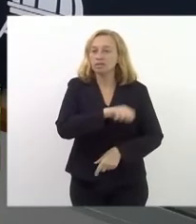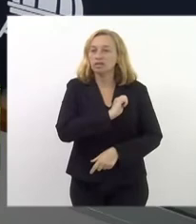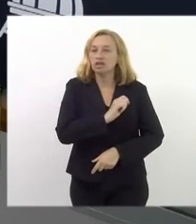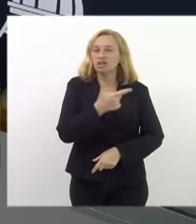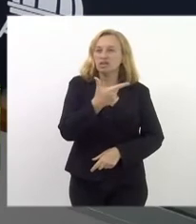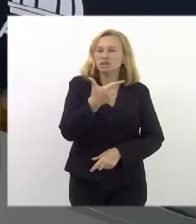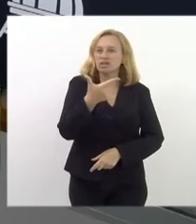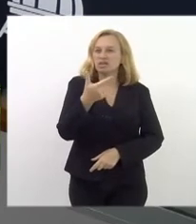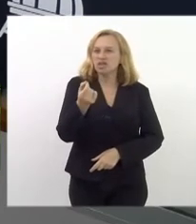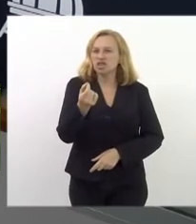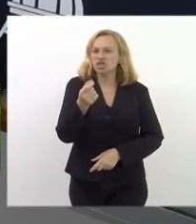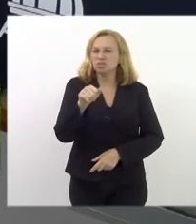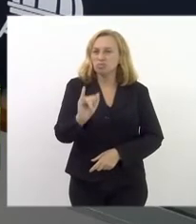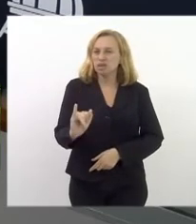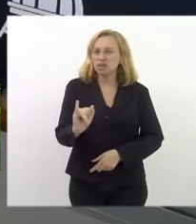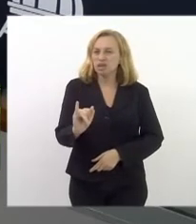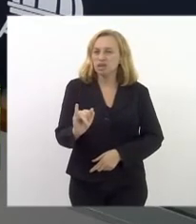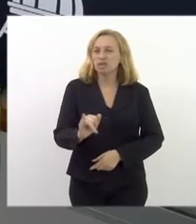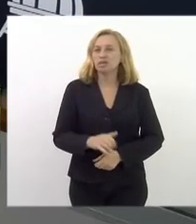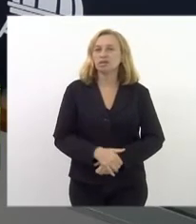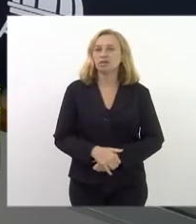né?